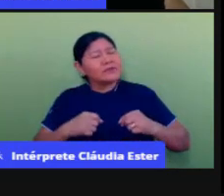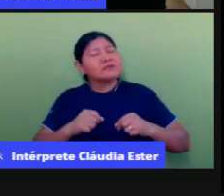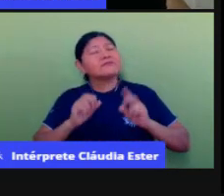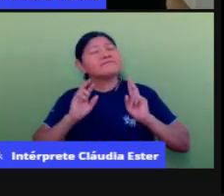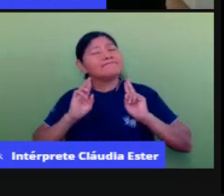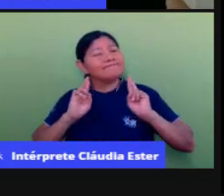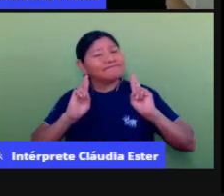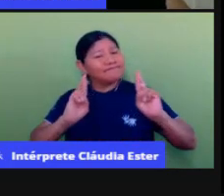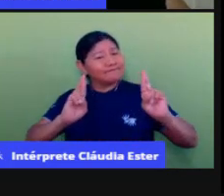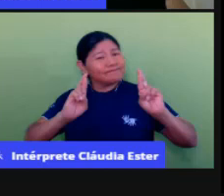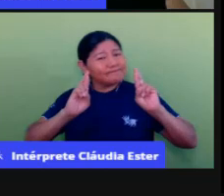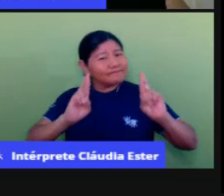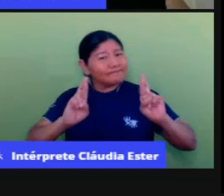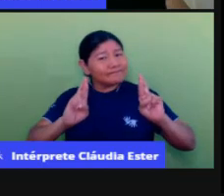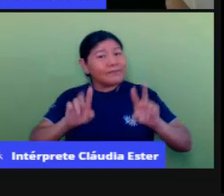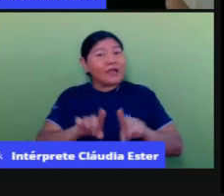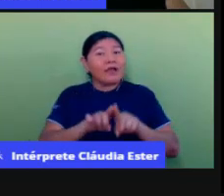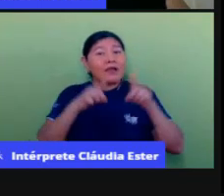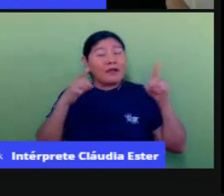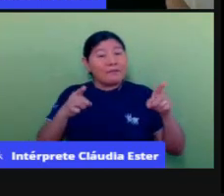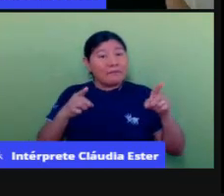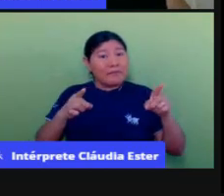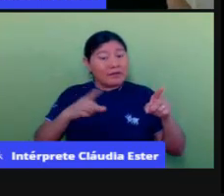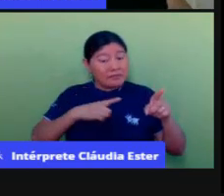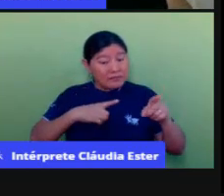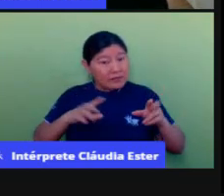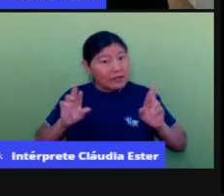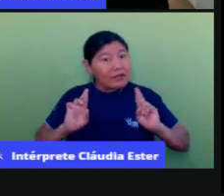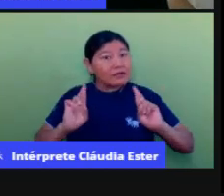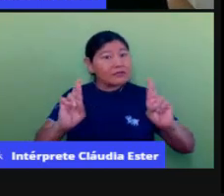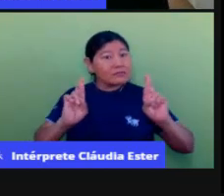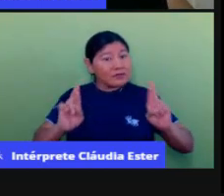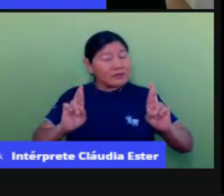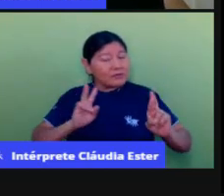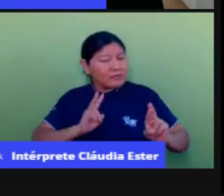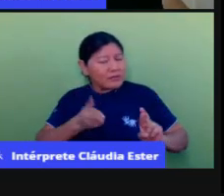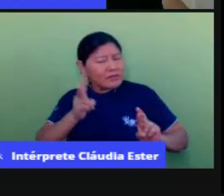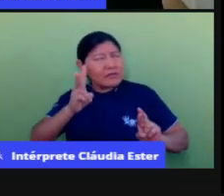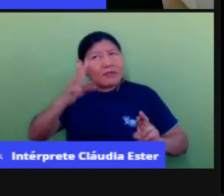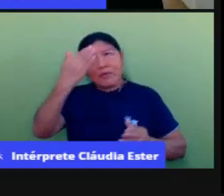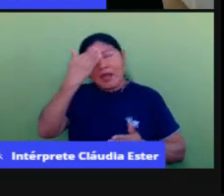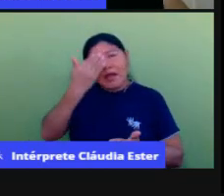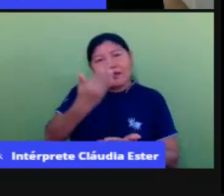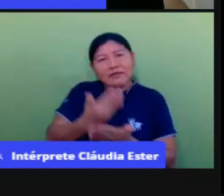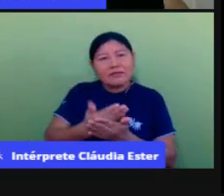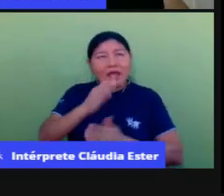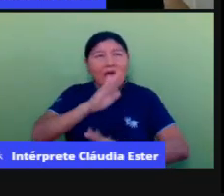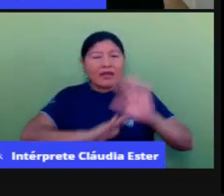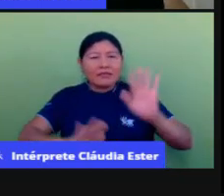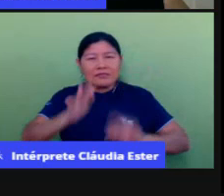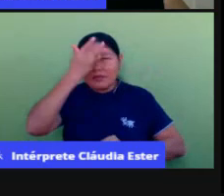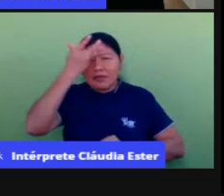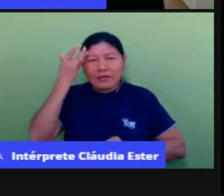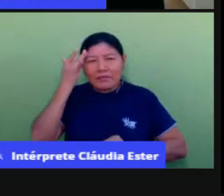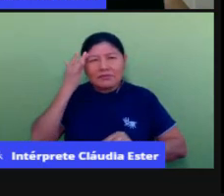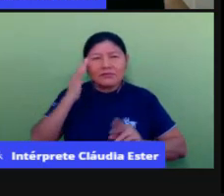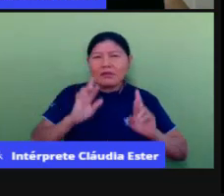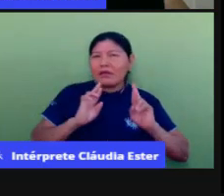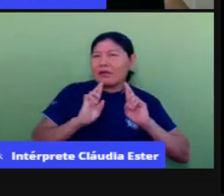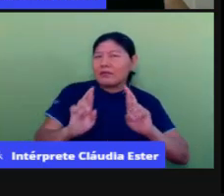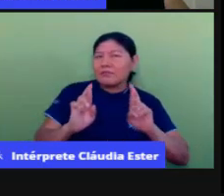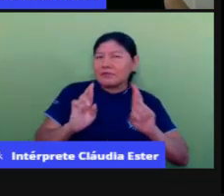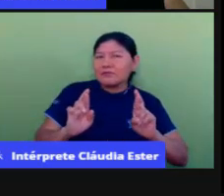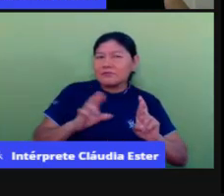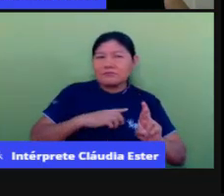mas ter esperança do verbo esperançar. Porque tem gente que tem esperança do verbo esperar. E esperança do verbo esperar não